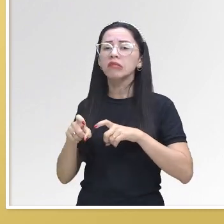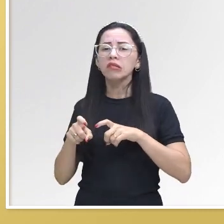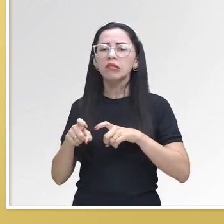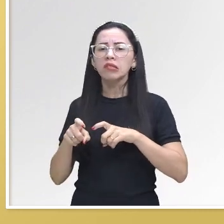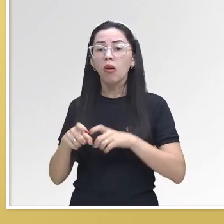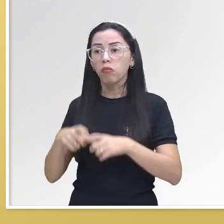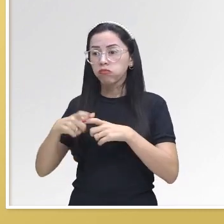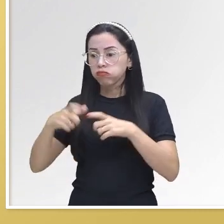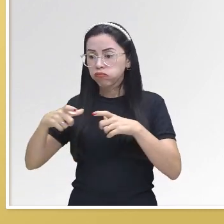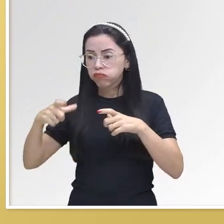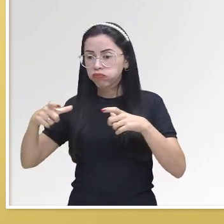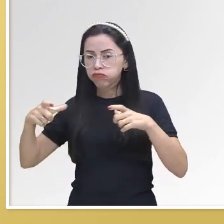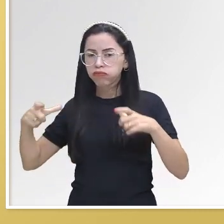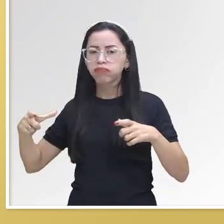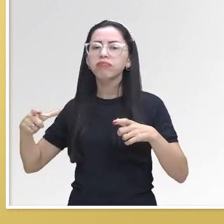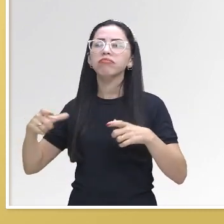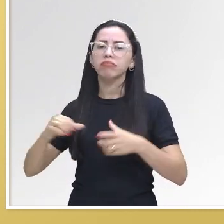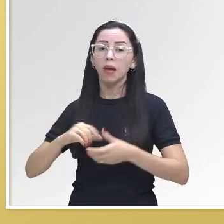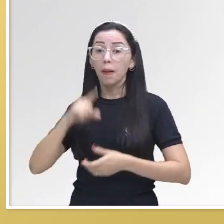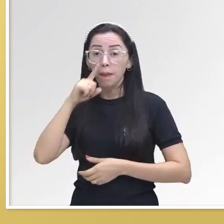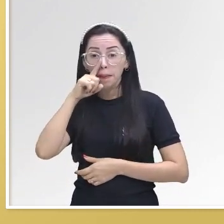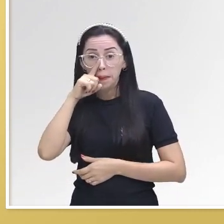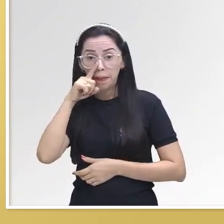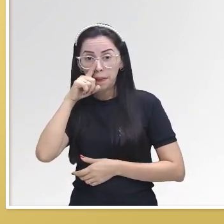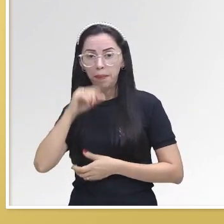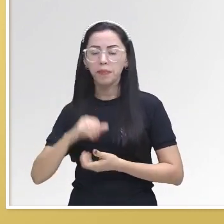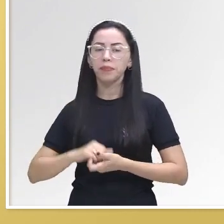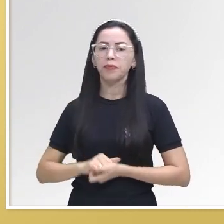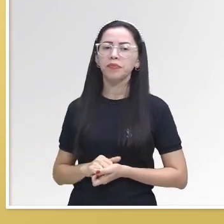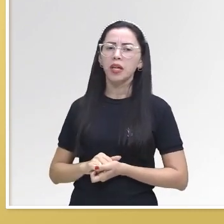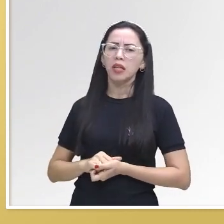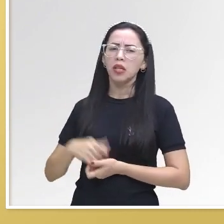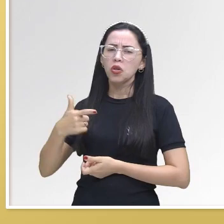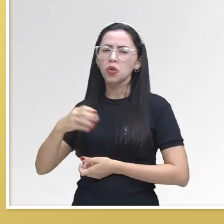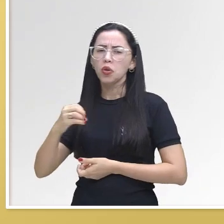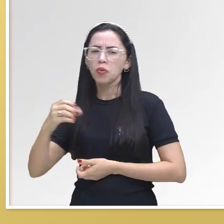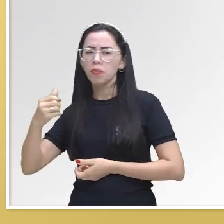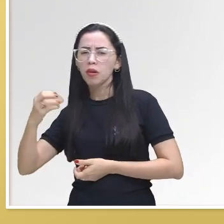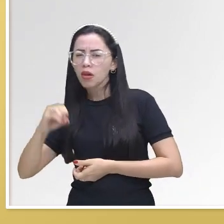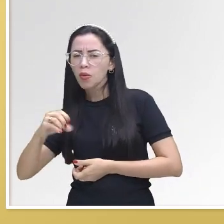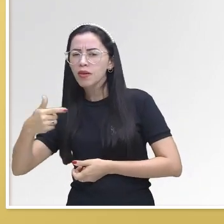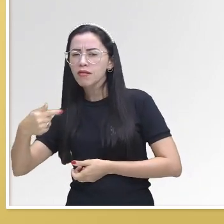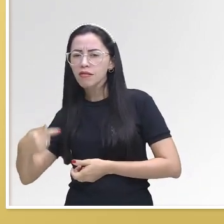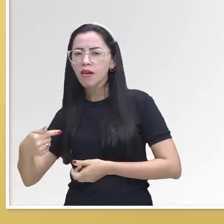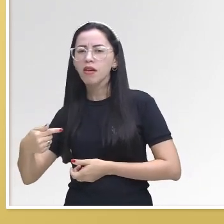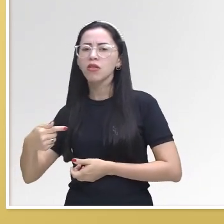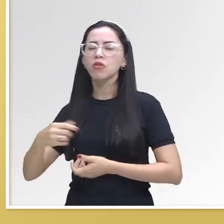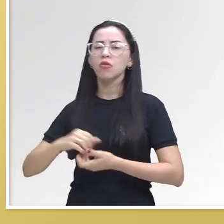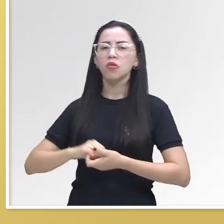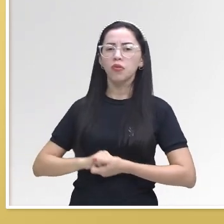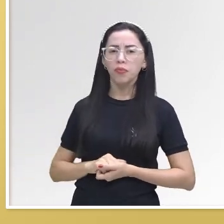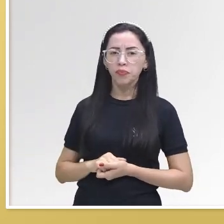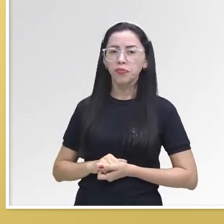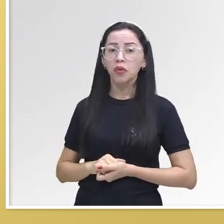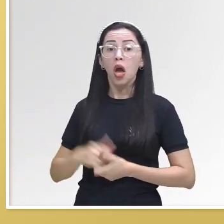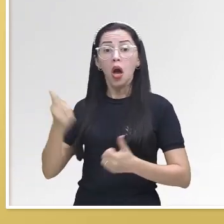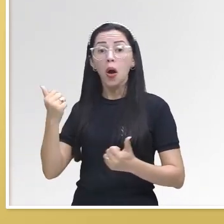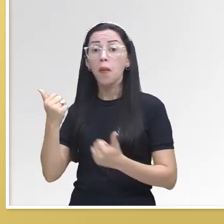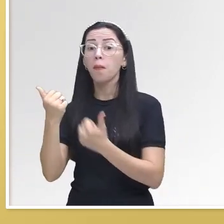trazem novas ameaças. Desde 2007, o Fundo Brasil de Direitos Humanos apoia povos